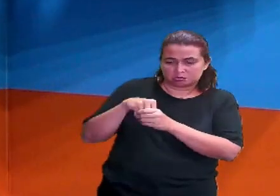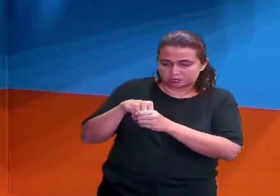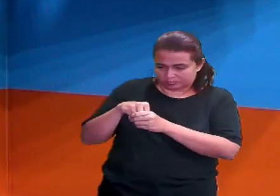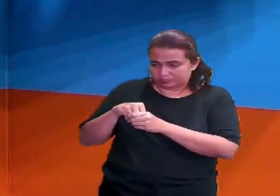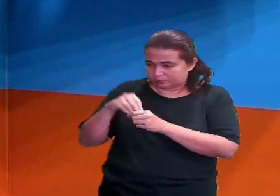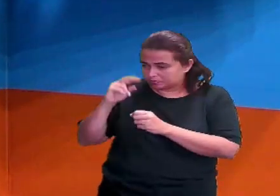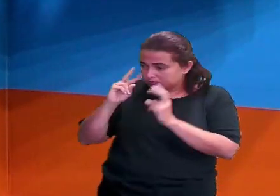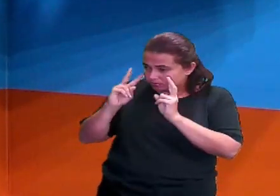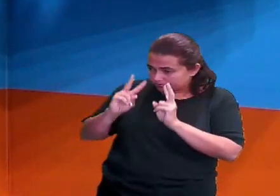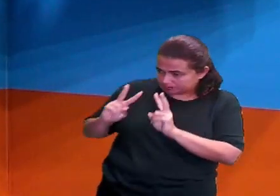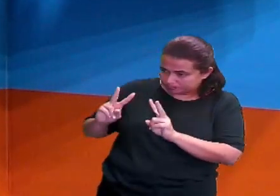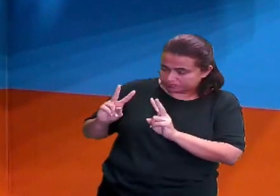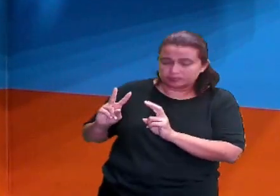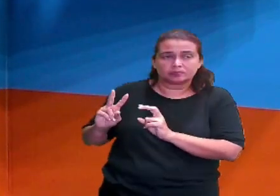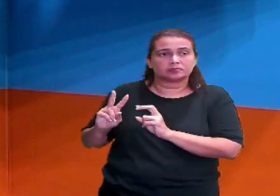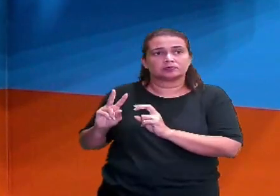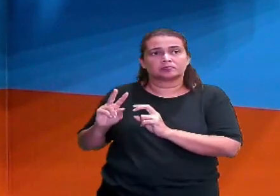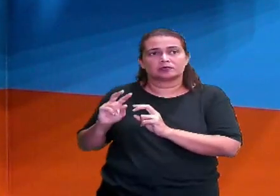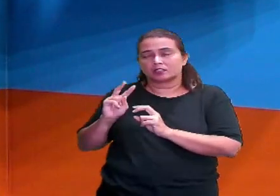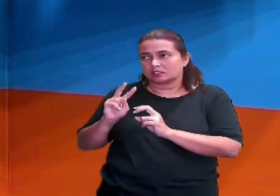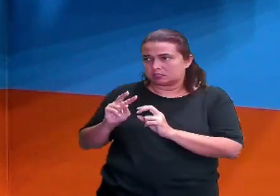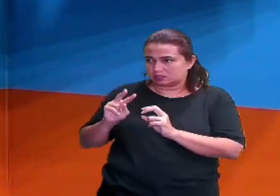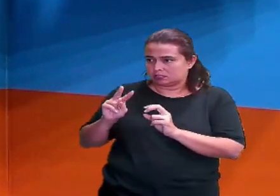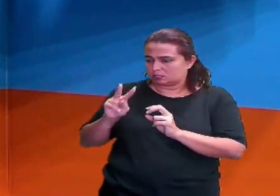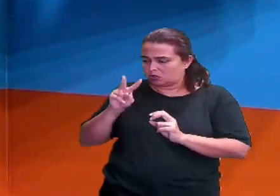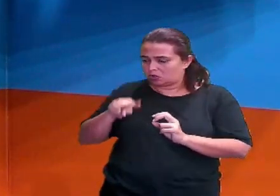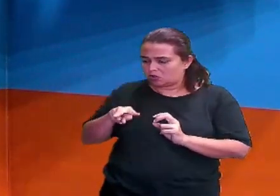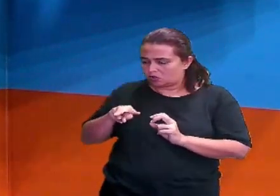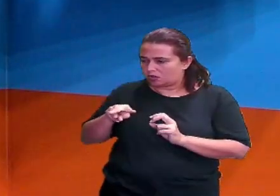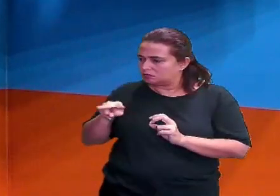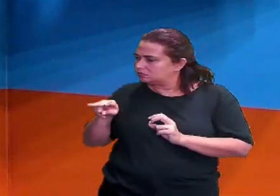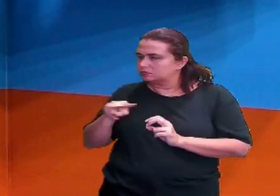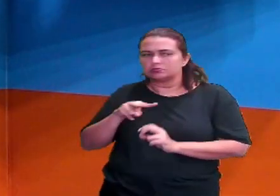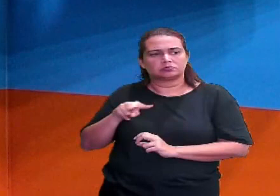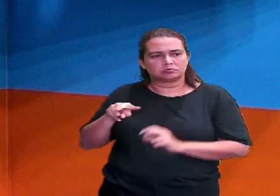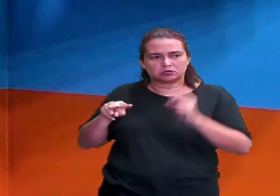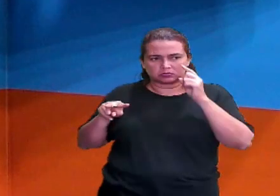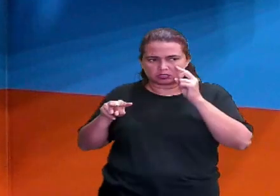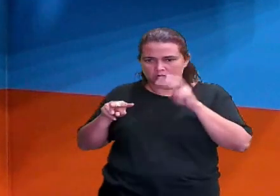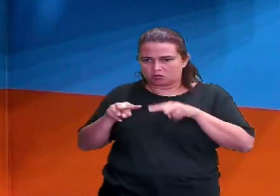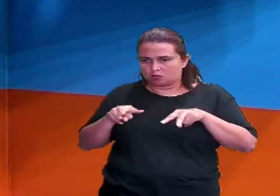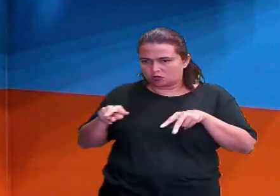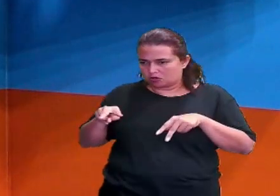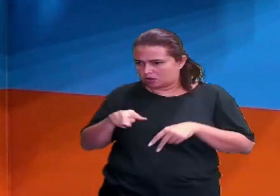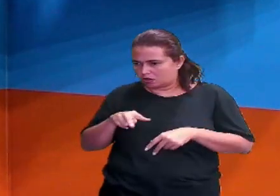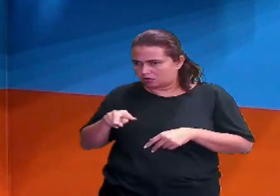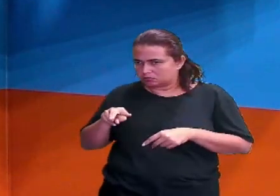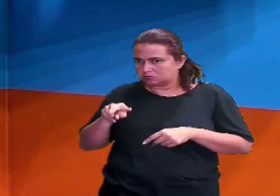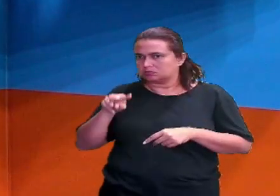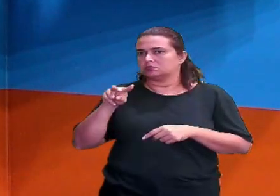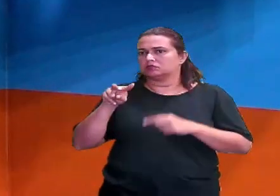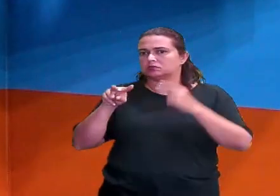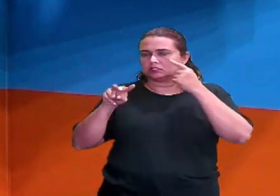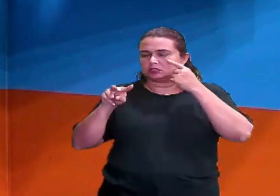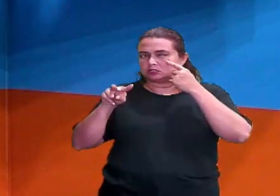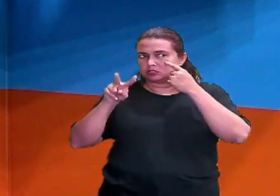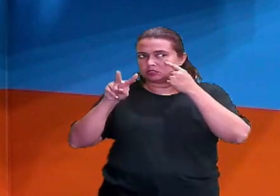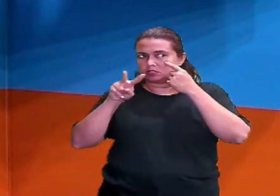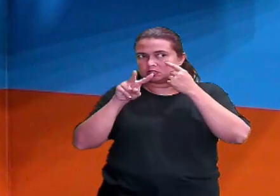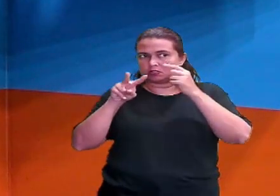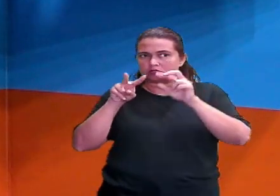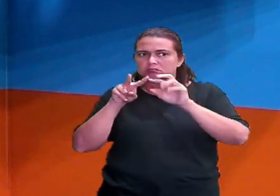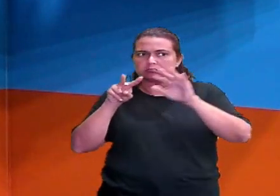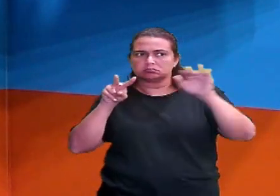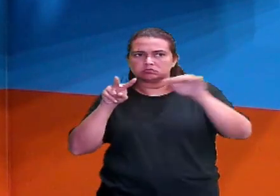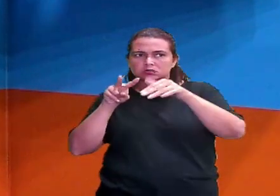E aí, se a gente olhar um pouquinho mais para cima, a gente vai ver o plano intermediário ou segundo plano. Em alguns livros